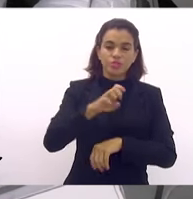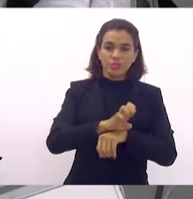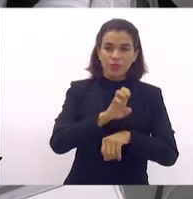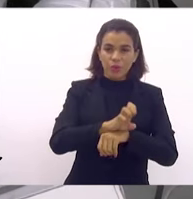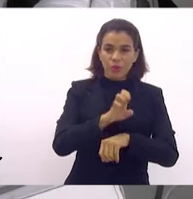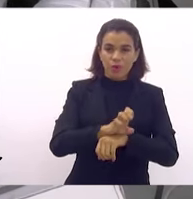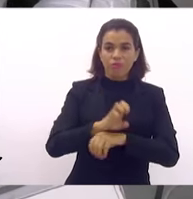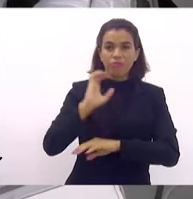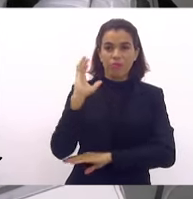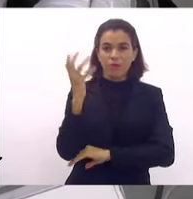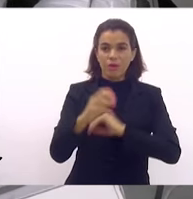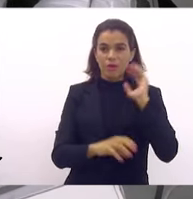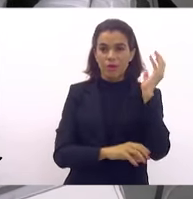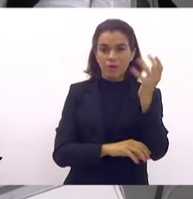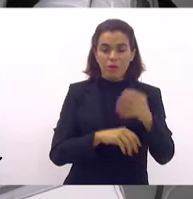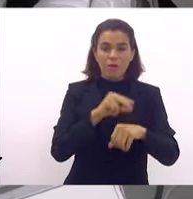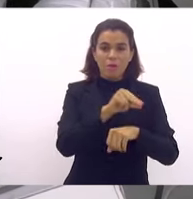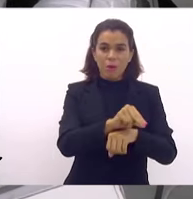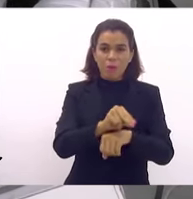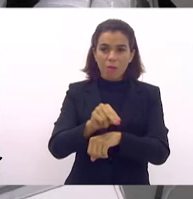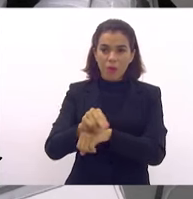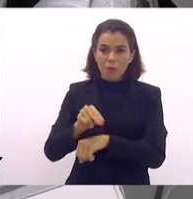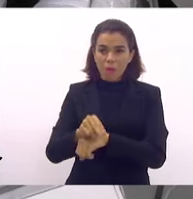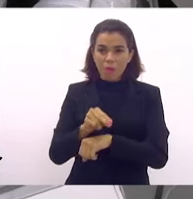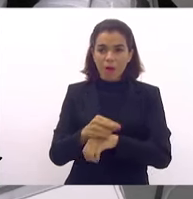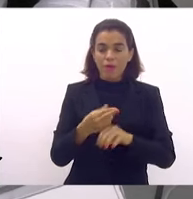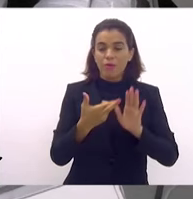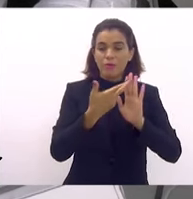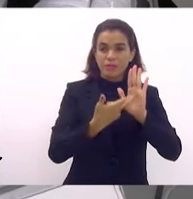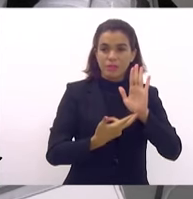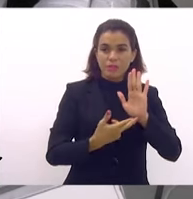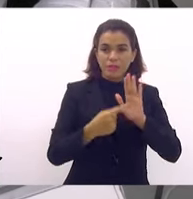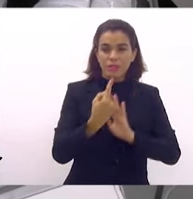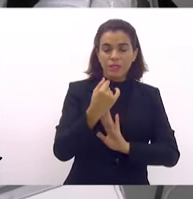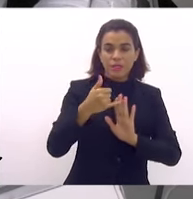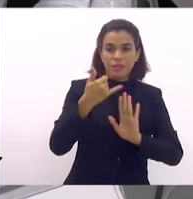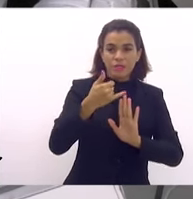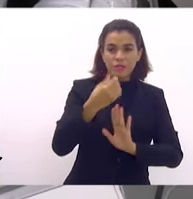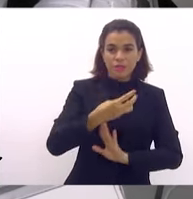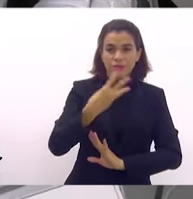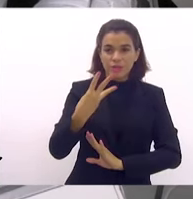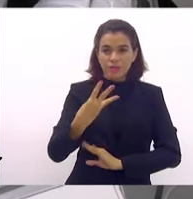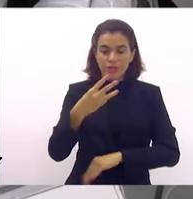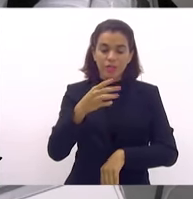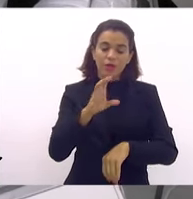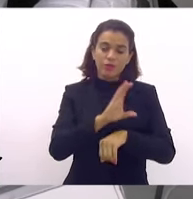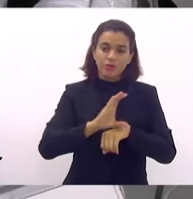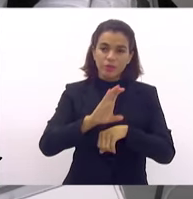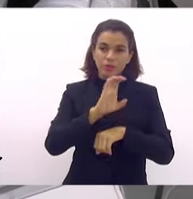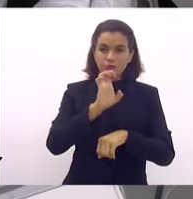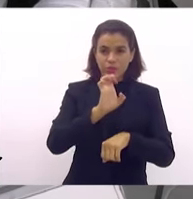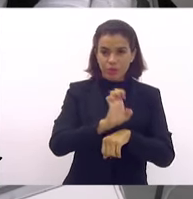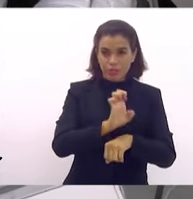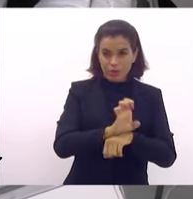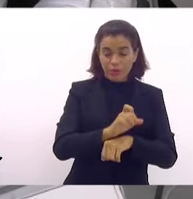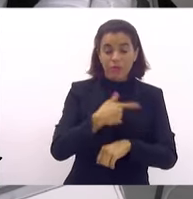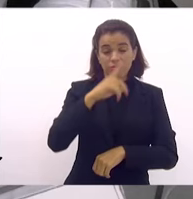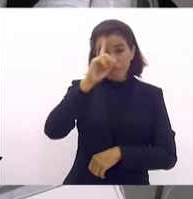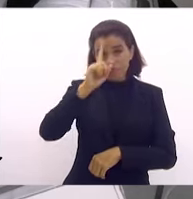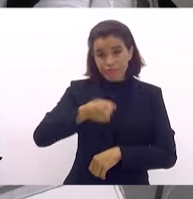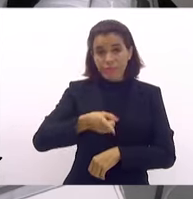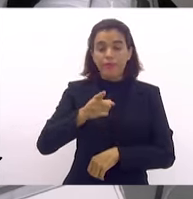Estadual de Unidade de Conservação, SEUC, regulamentando o inciso 3 do artigo 261 da Constituição do Estado, que determina ao Poder Público